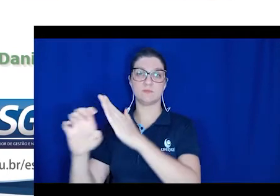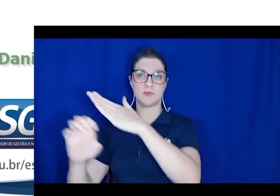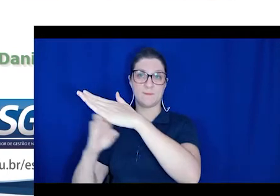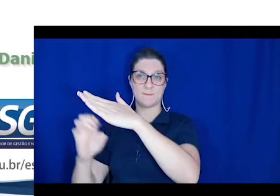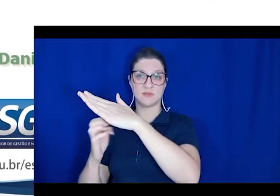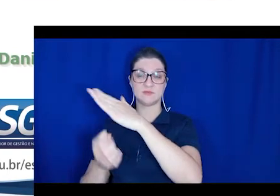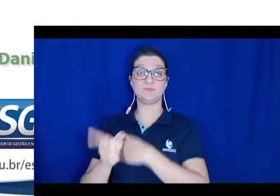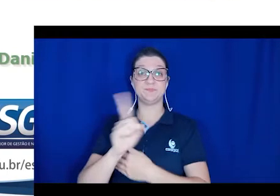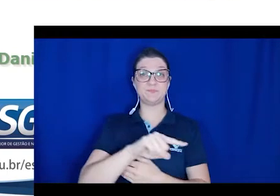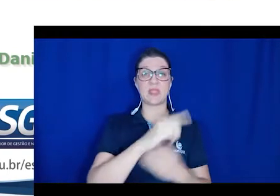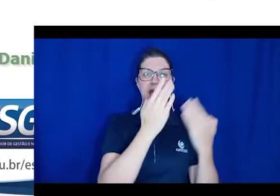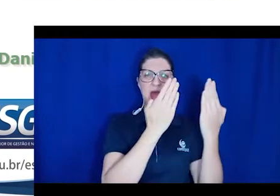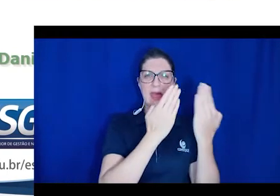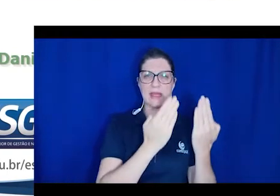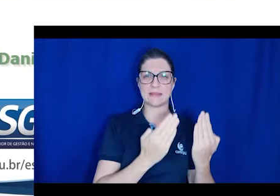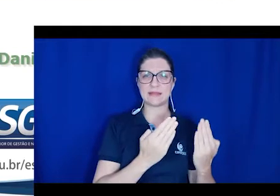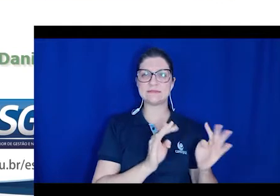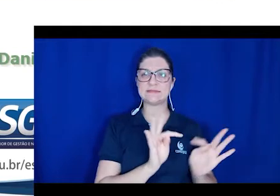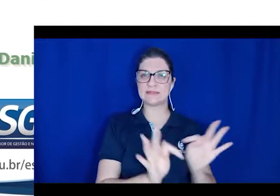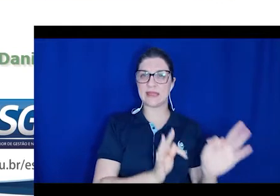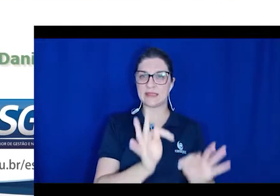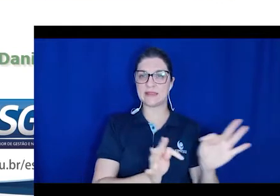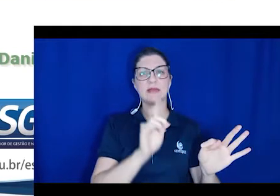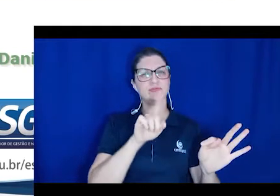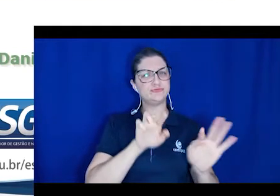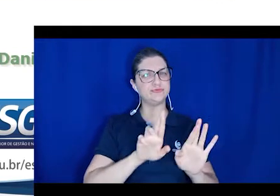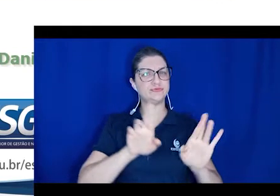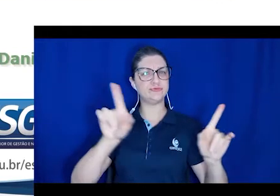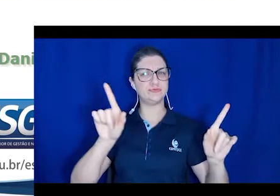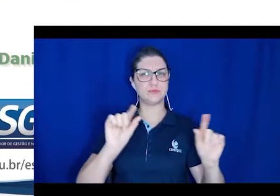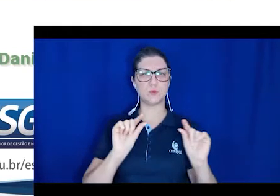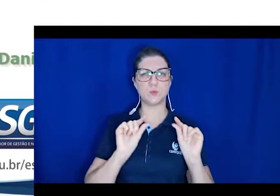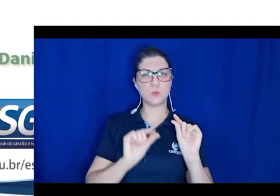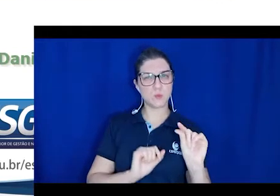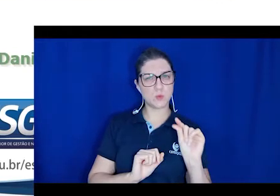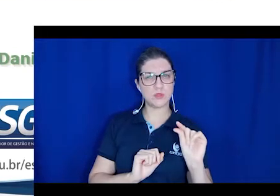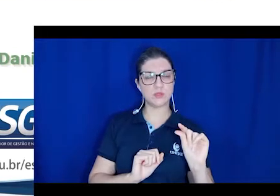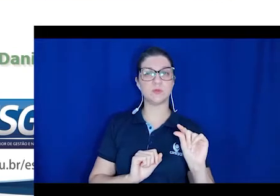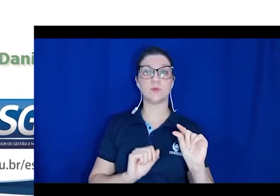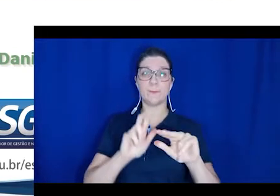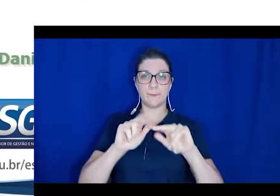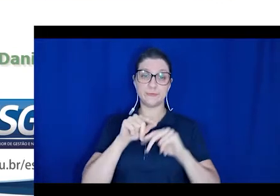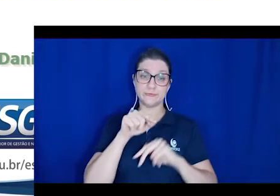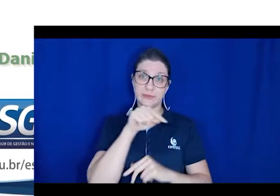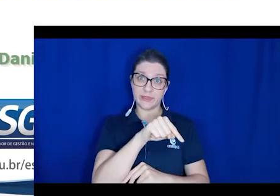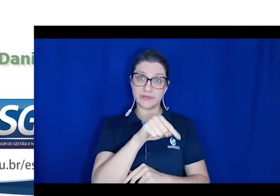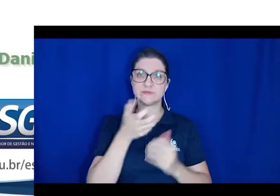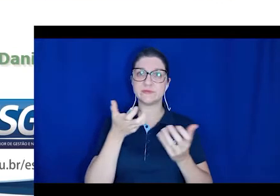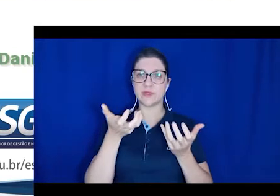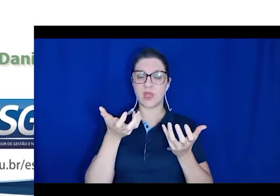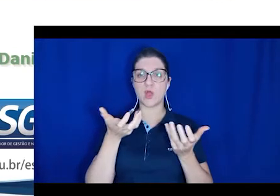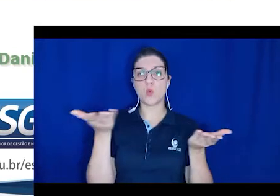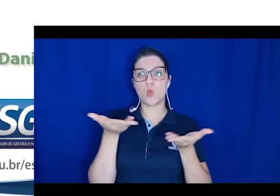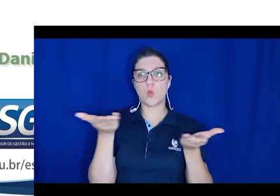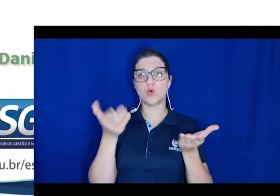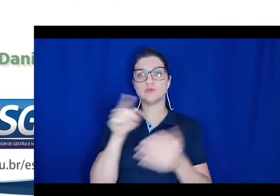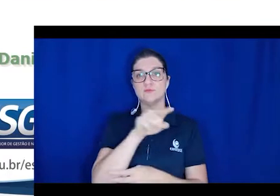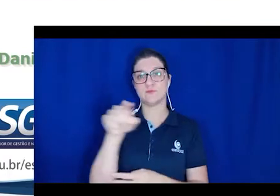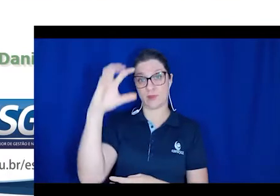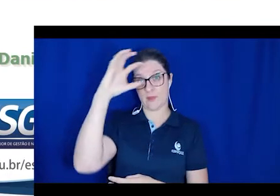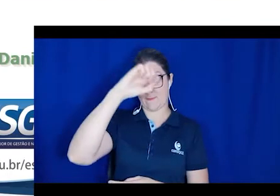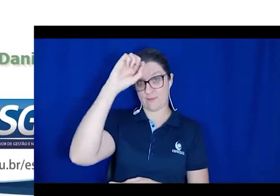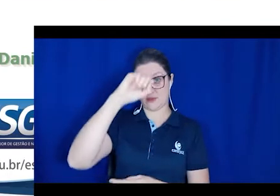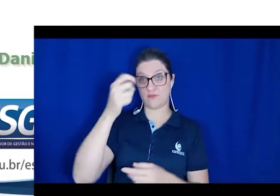pouquinho diferente. Então, entendermos um pouco sobre análise técnica é o que eu quero que vocês aprendam aqui